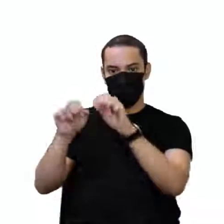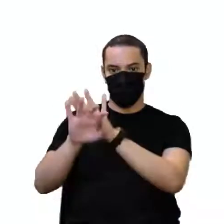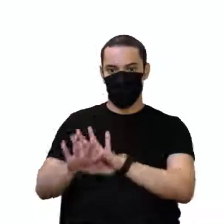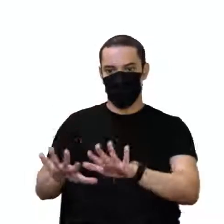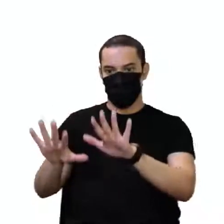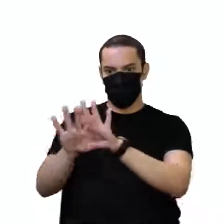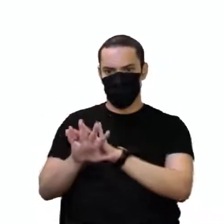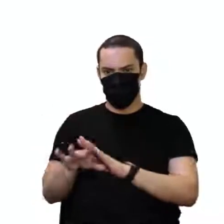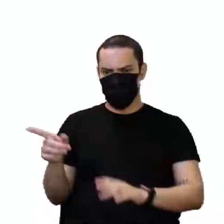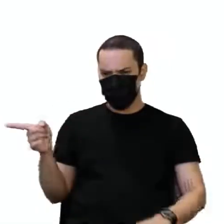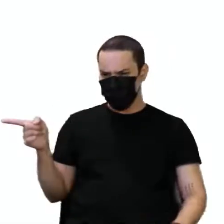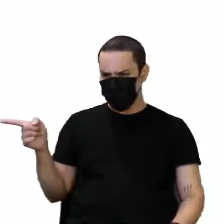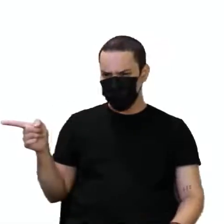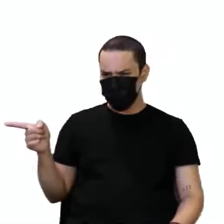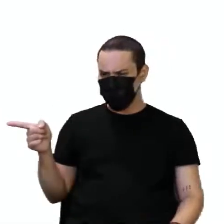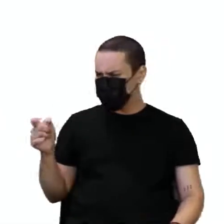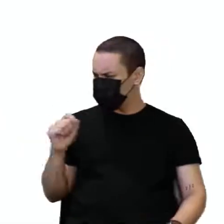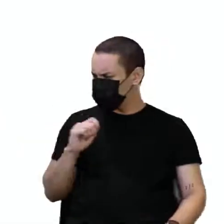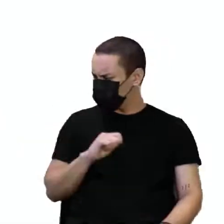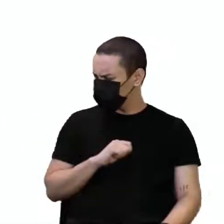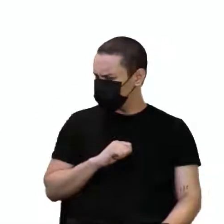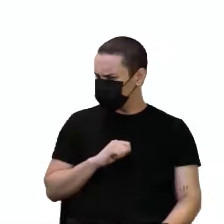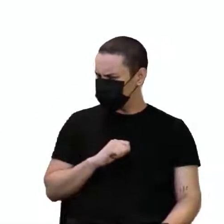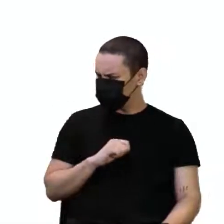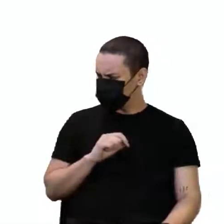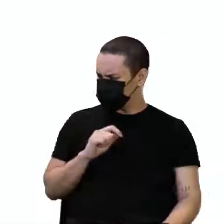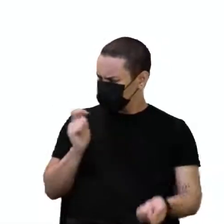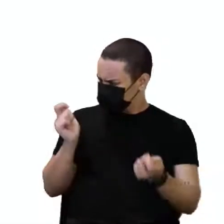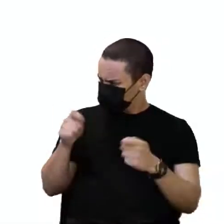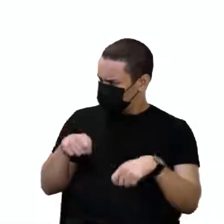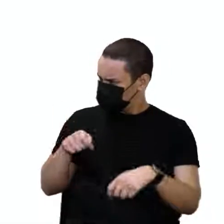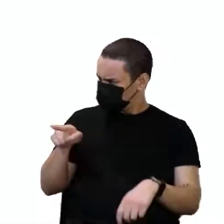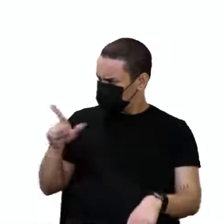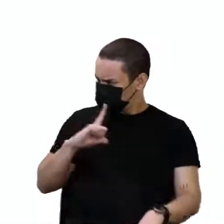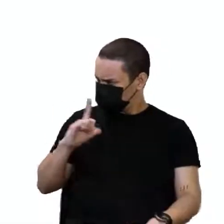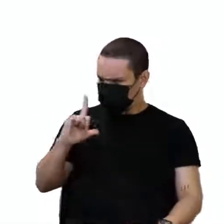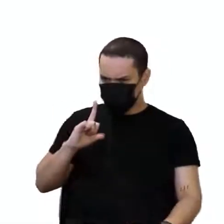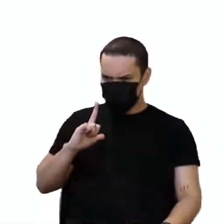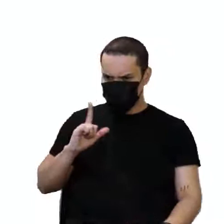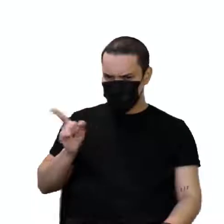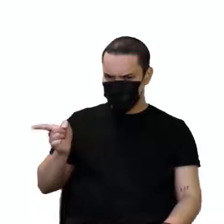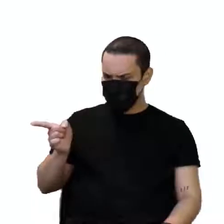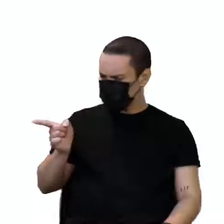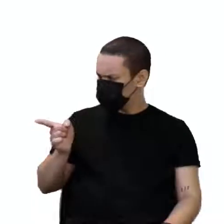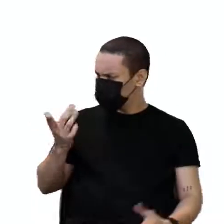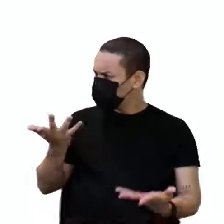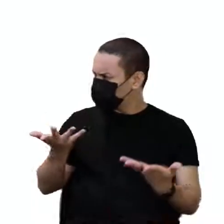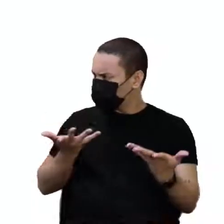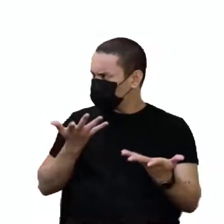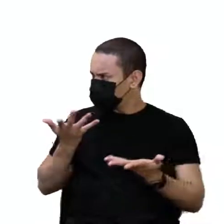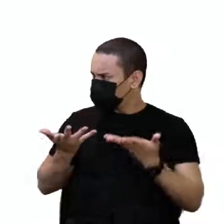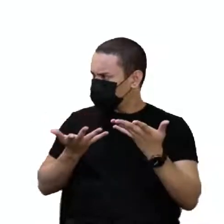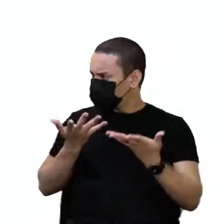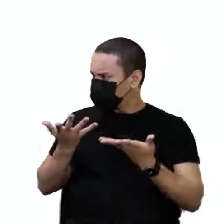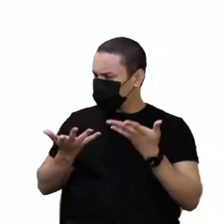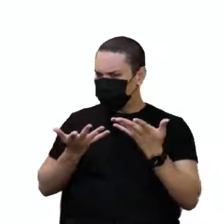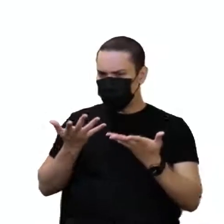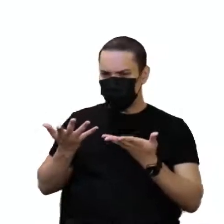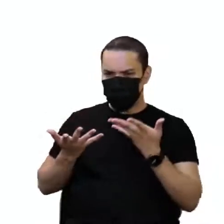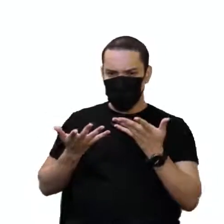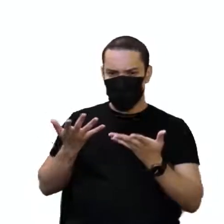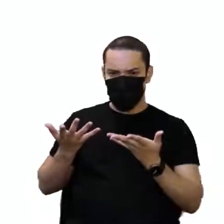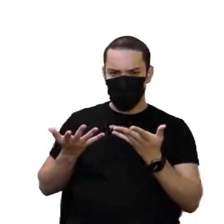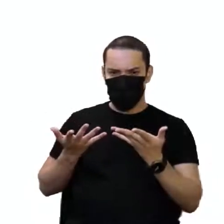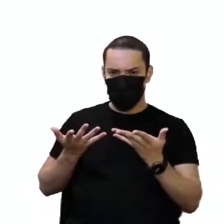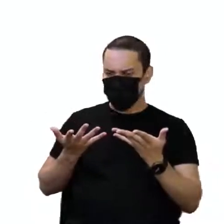Tem gente que olhou rapidinho e disse, o que é isso, né? Que imagem é essa? Mas dá para você perceber muito nitidamente. Ah, professora, a senhora conhece a